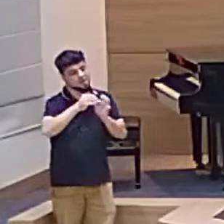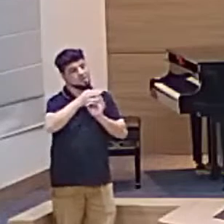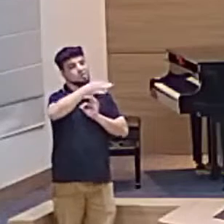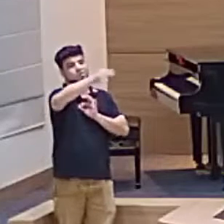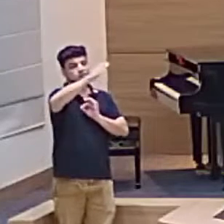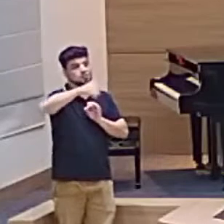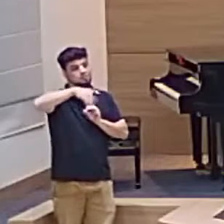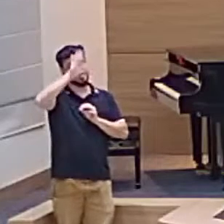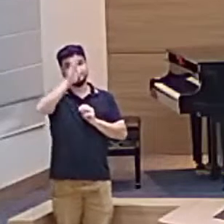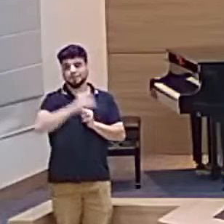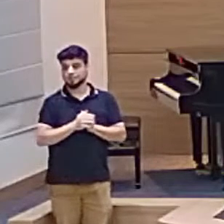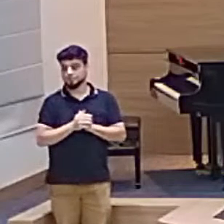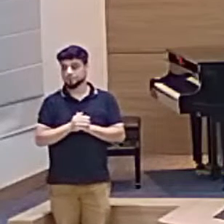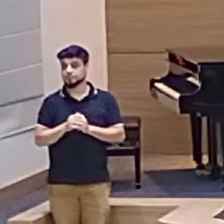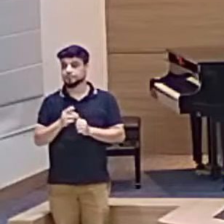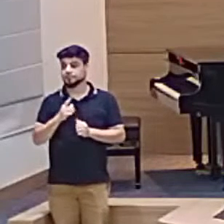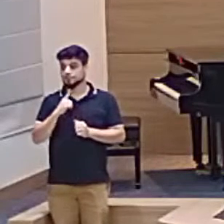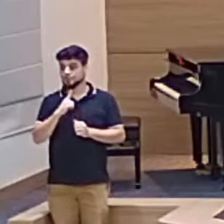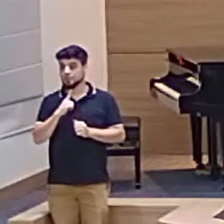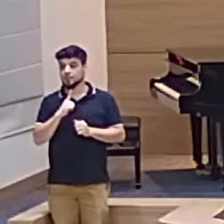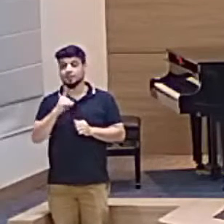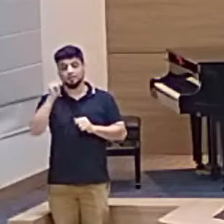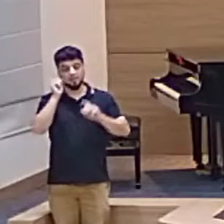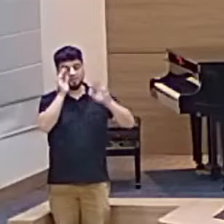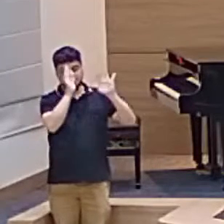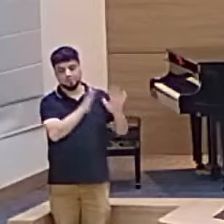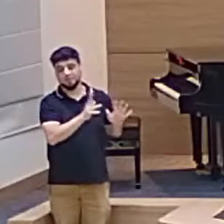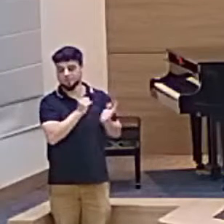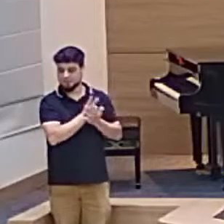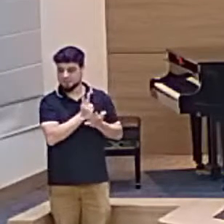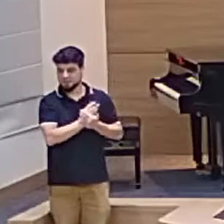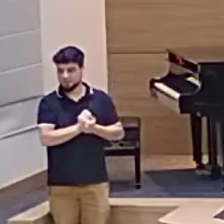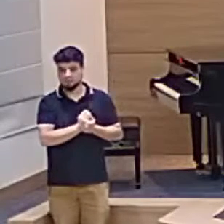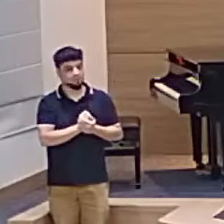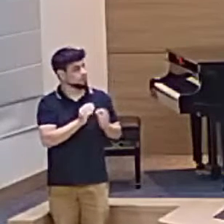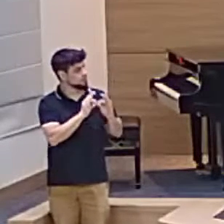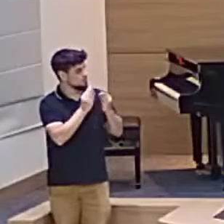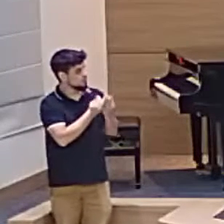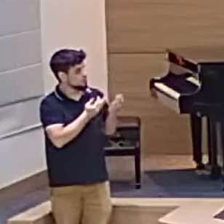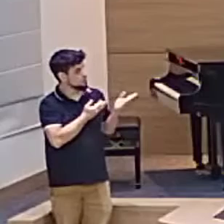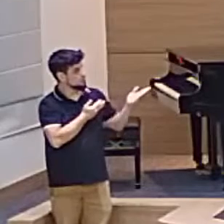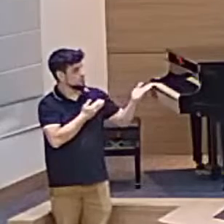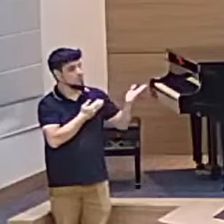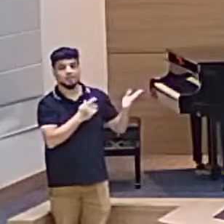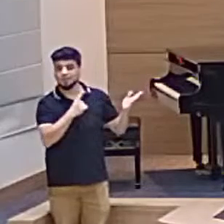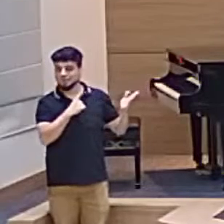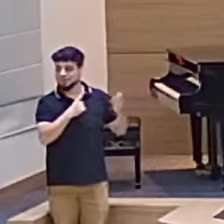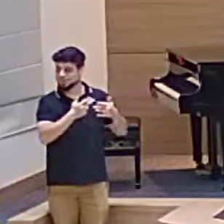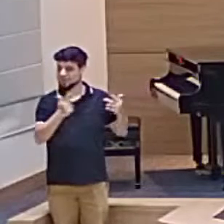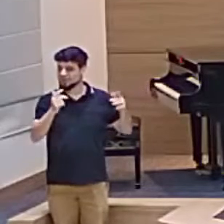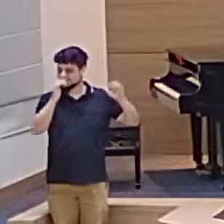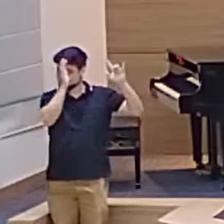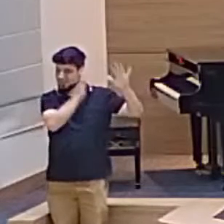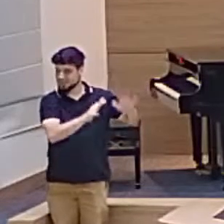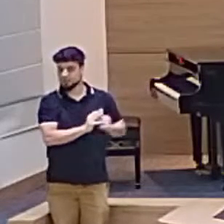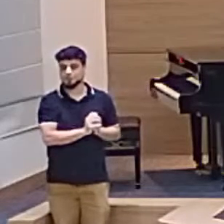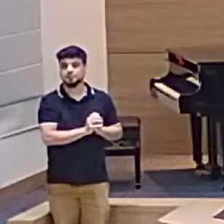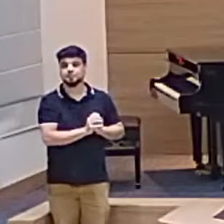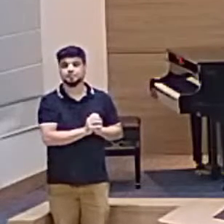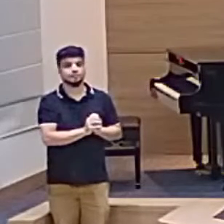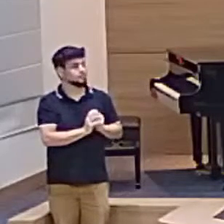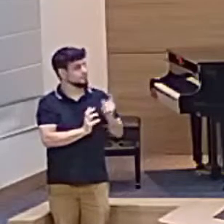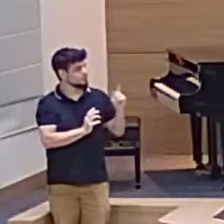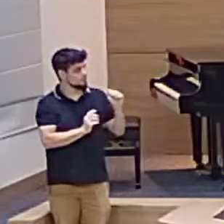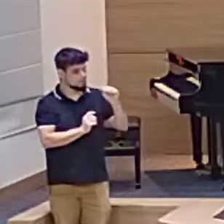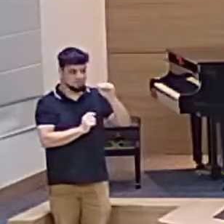chegaram até aqui que ele seja uma benção na vida de vocês essa família irmãos é cheio de graça ou cheia de graça Ana